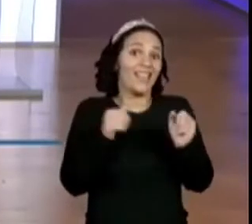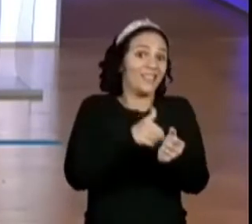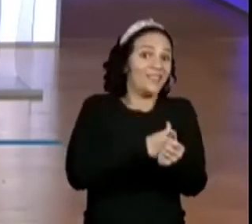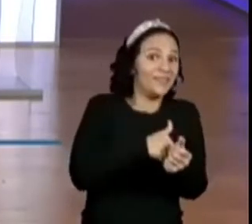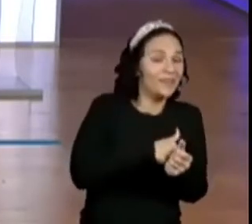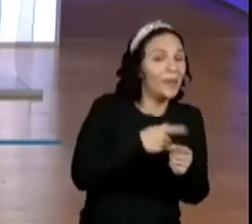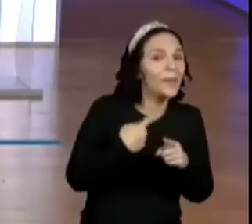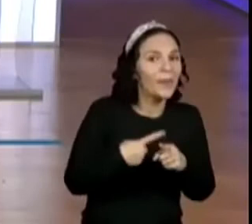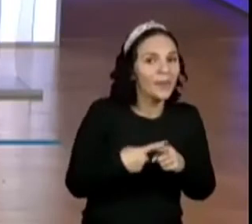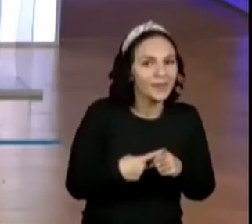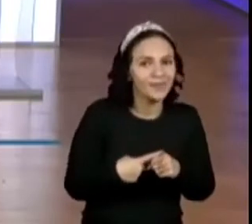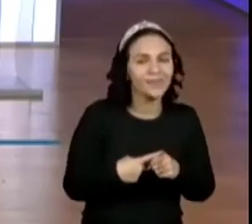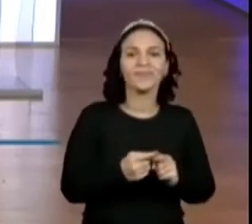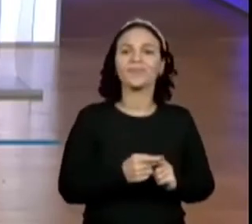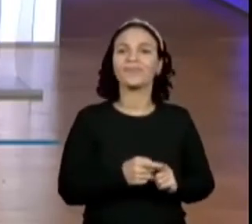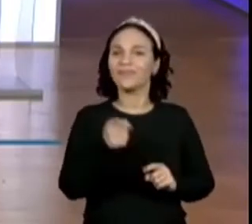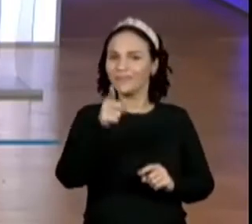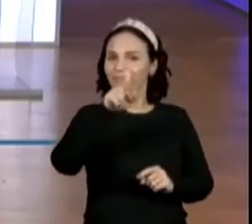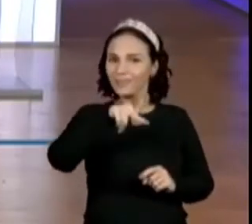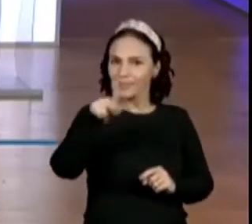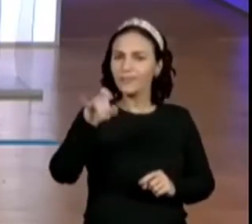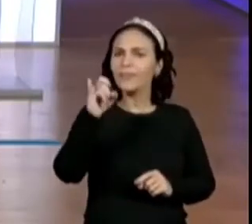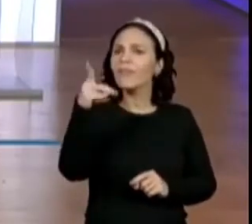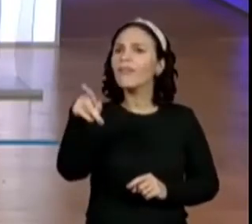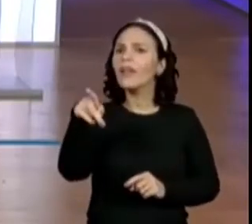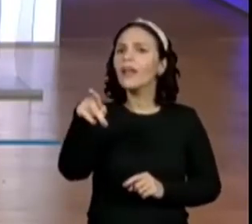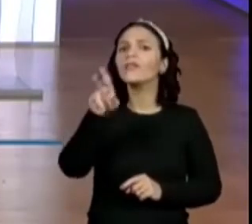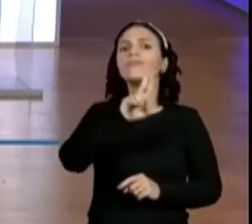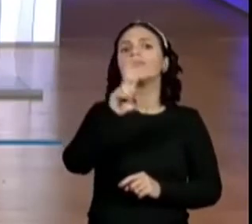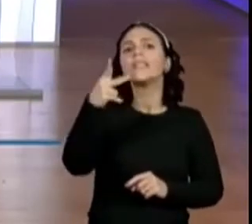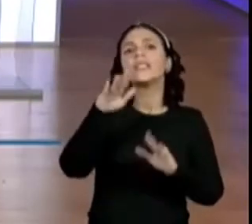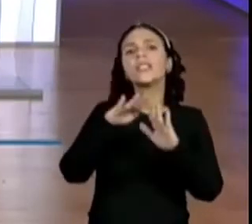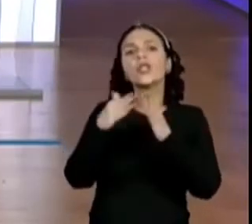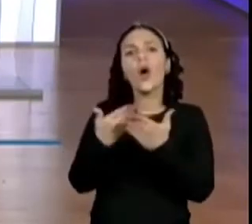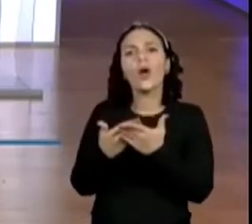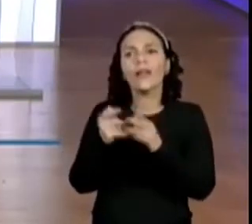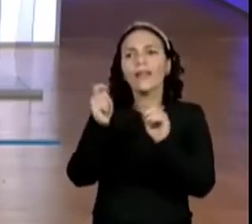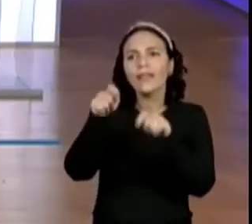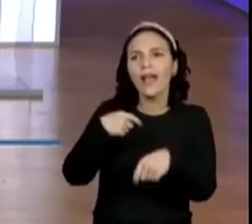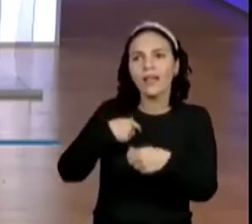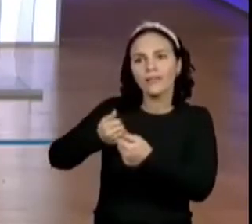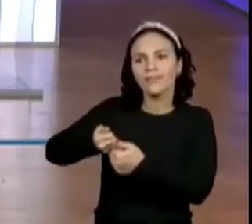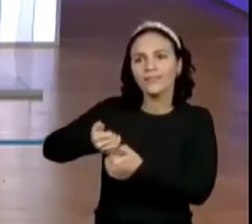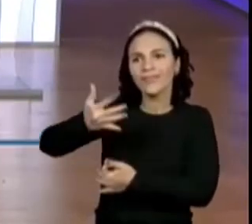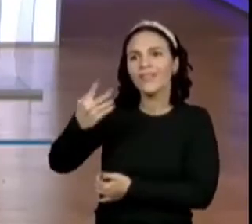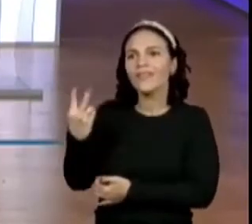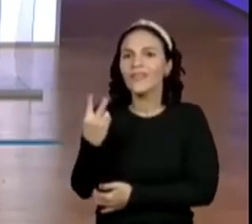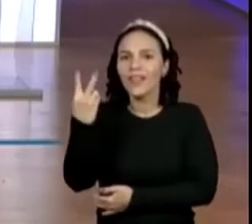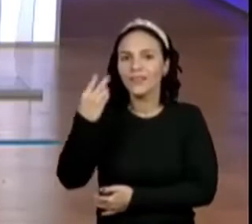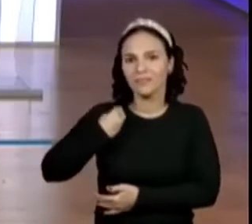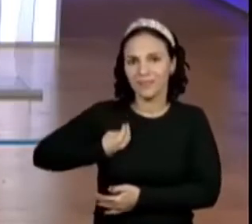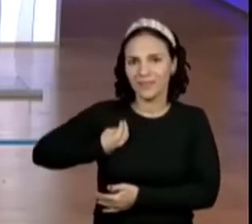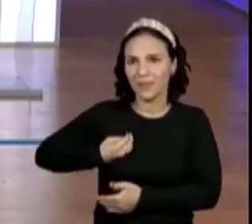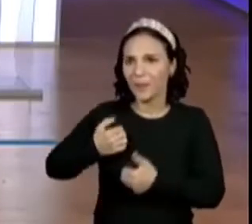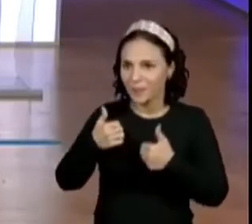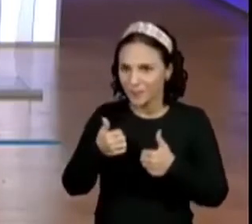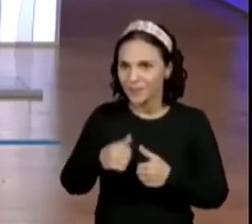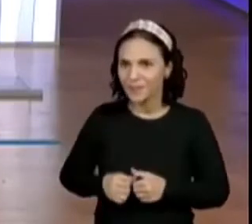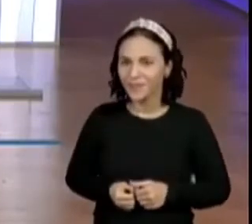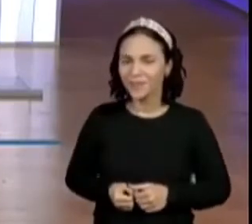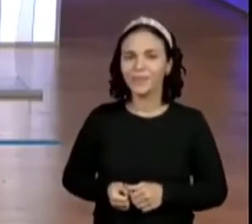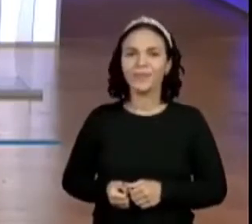quê? E professora, escreve se algum aluninho da sua escola, dá o nome da escola, a gente consegue valorizar essa participação. O